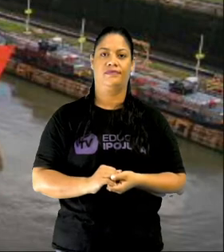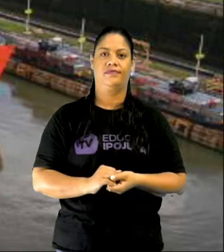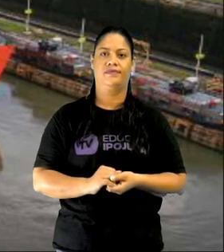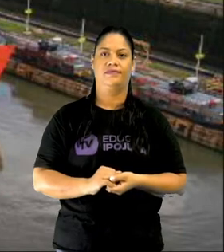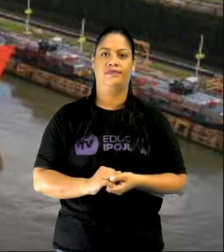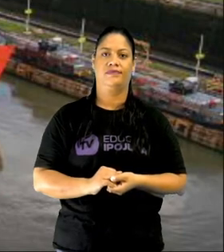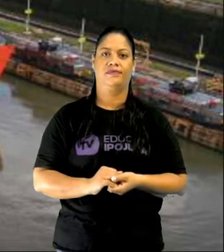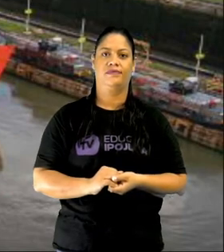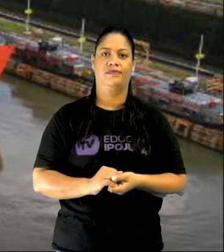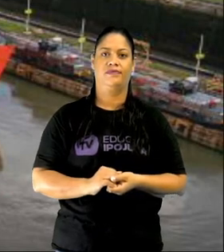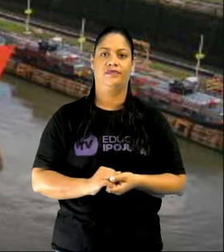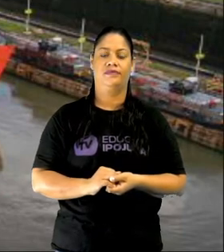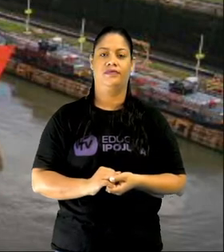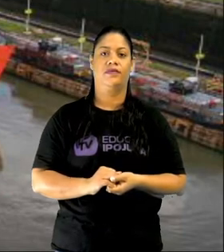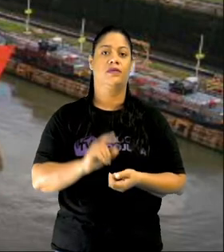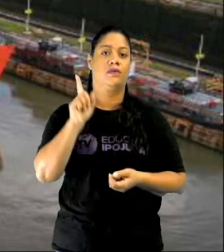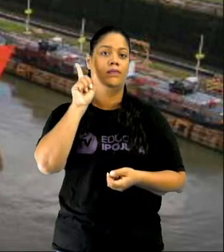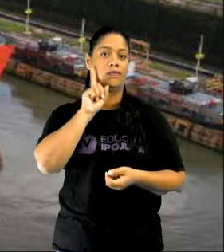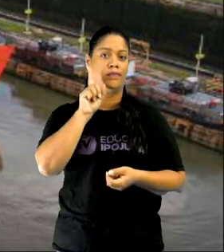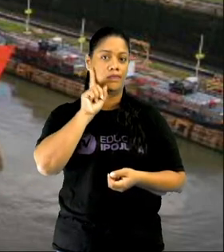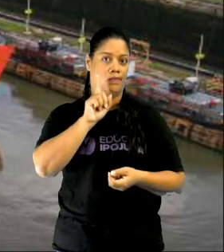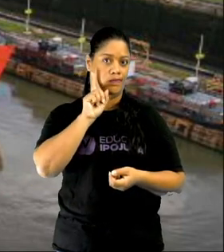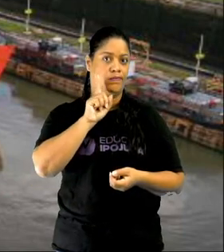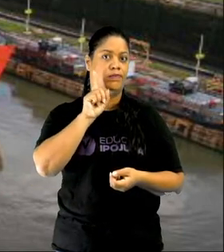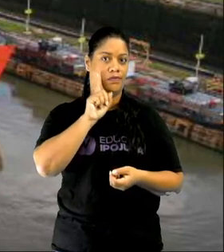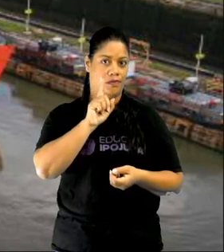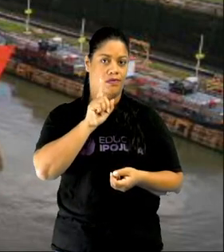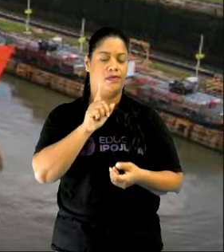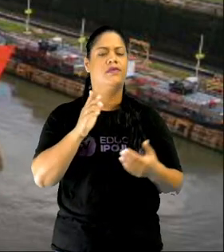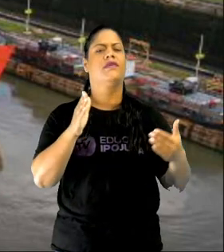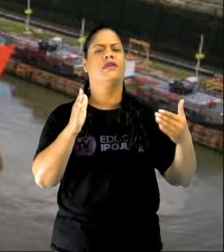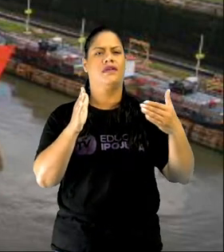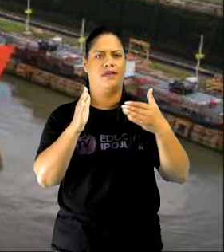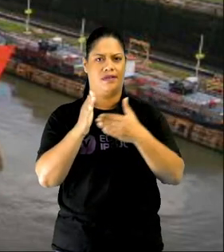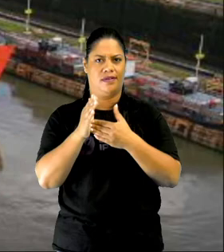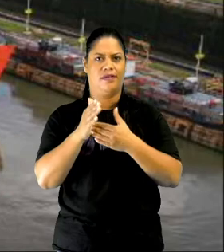canal ficou sob domínio dos Estados Unidos até